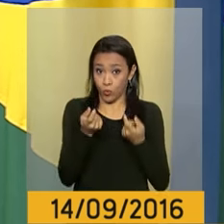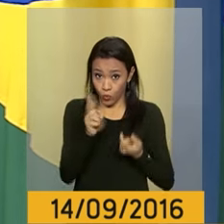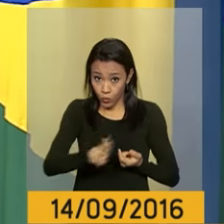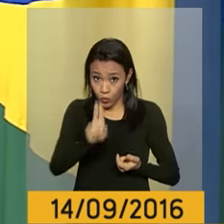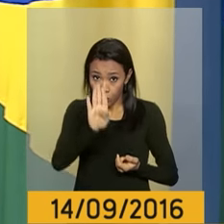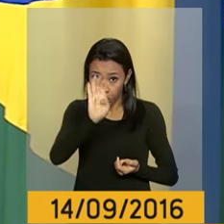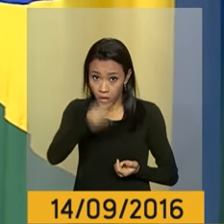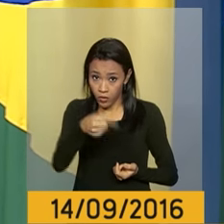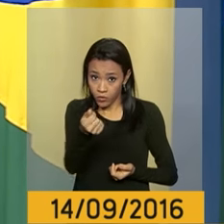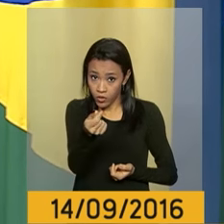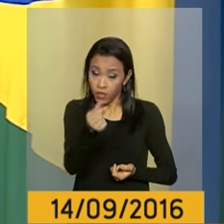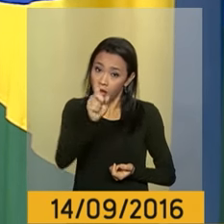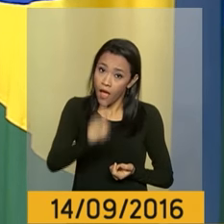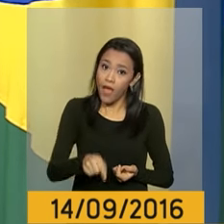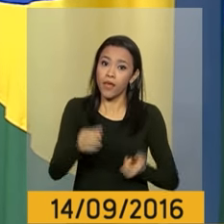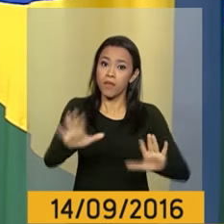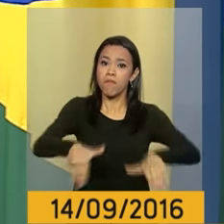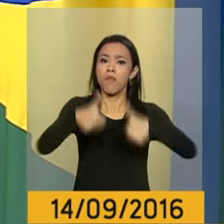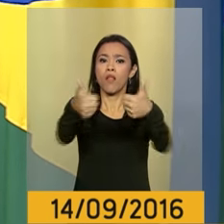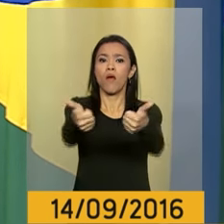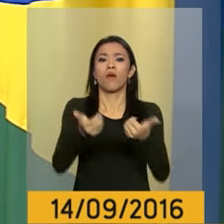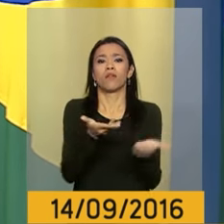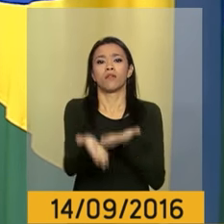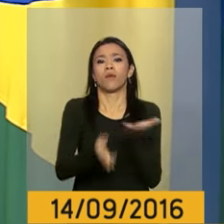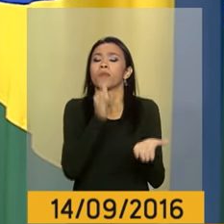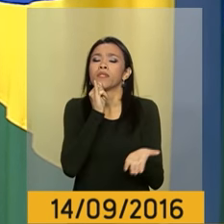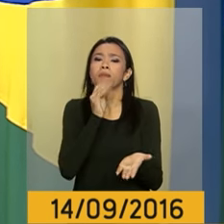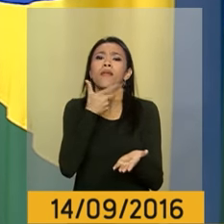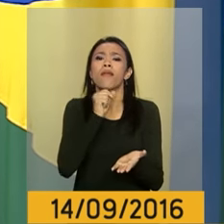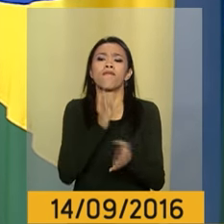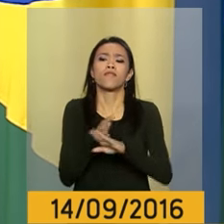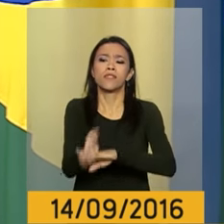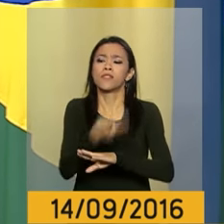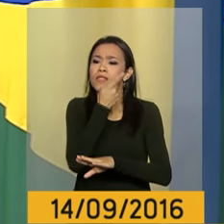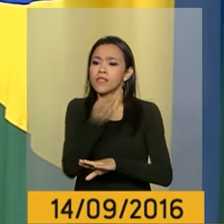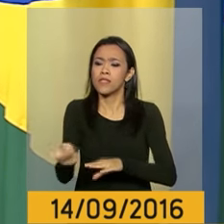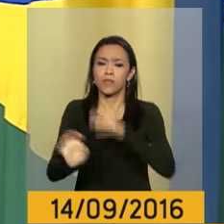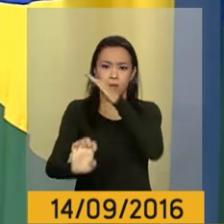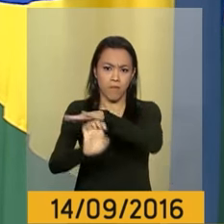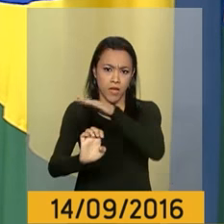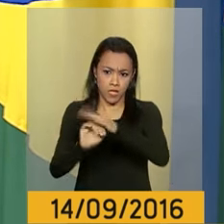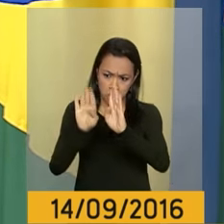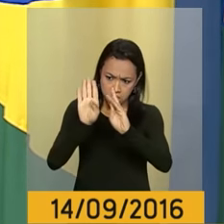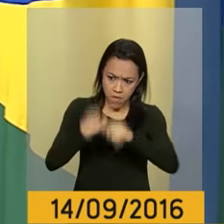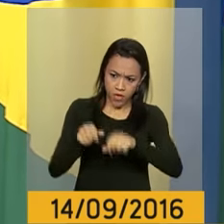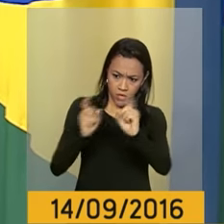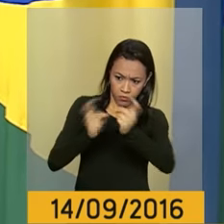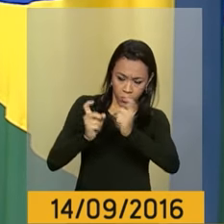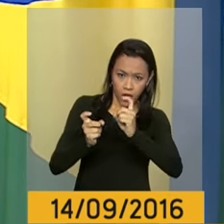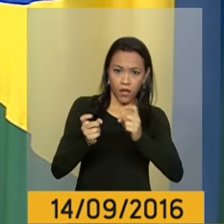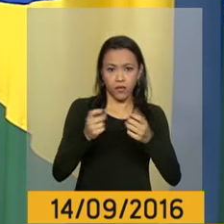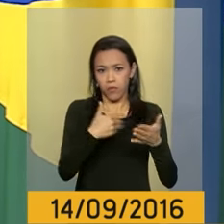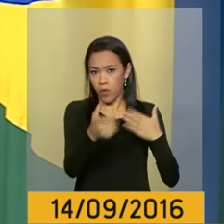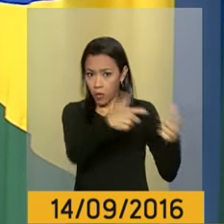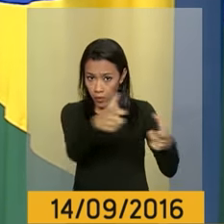excelência do serviço de saúde. Quem visita uma empresa ou uma repartição pública bem administrada, nela encontra